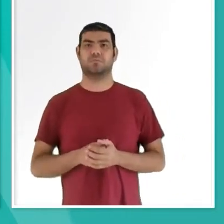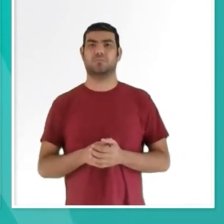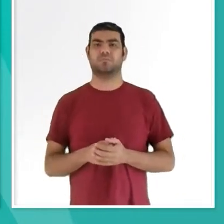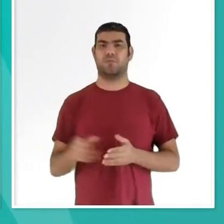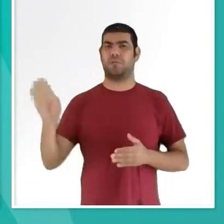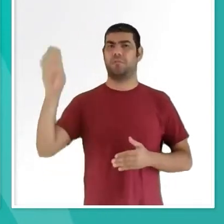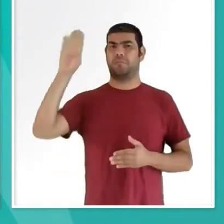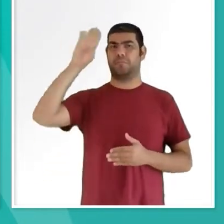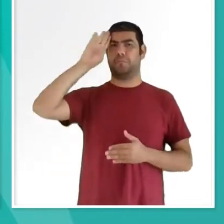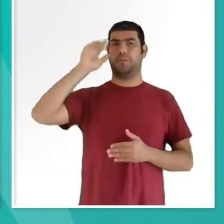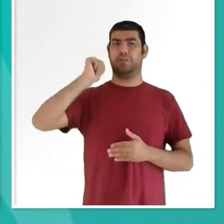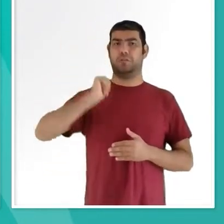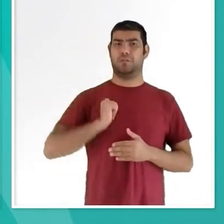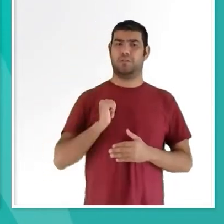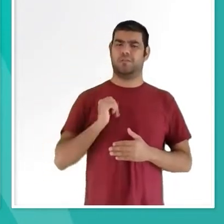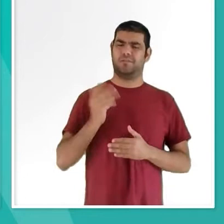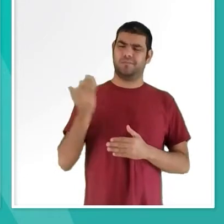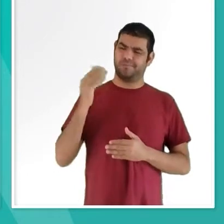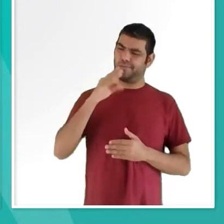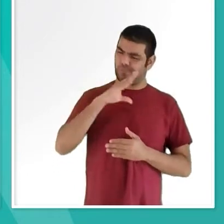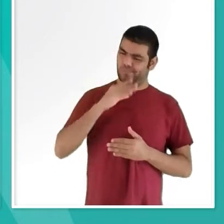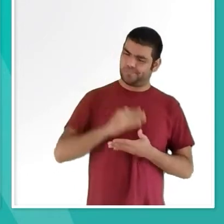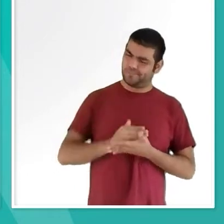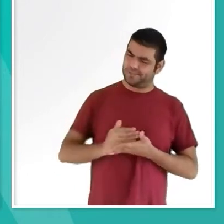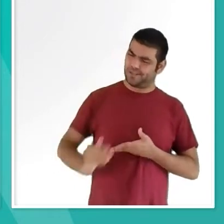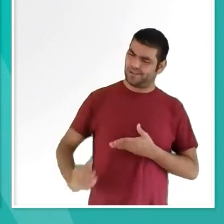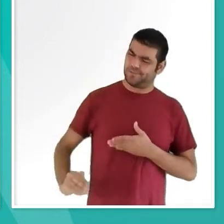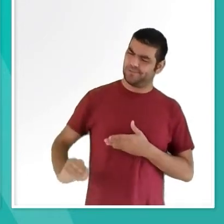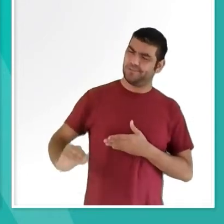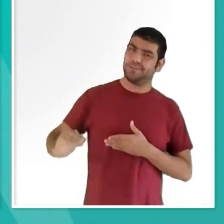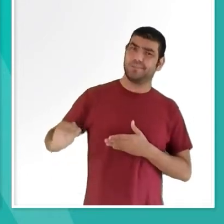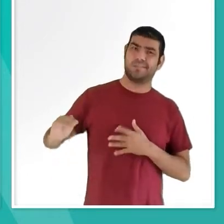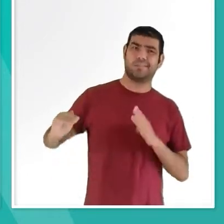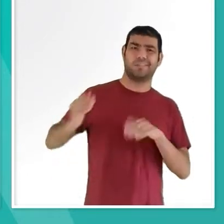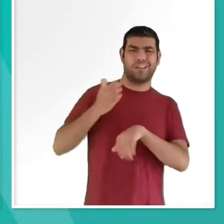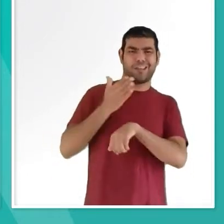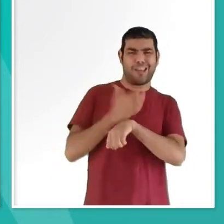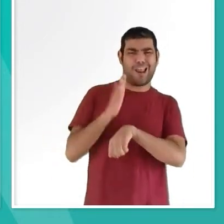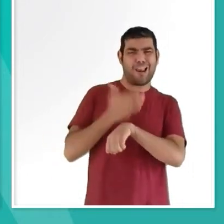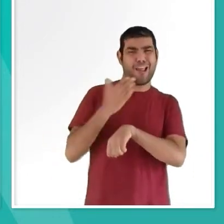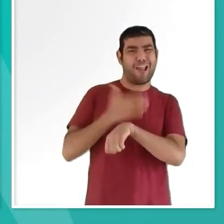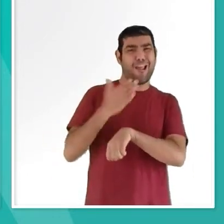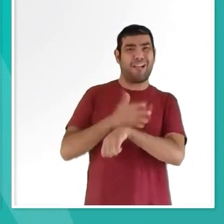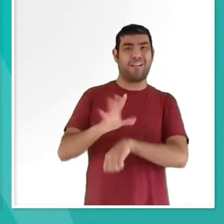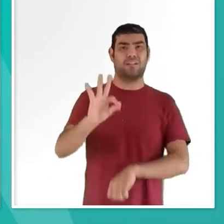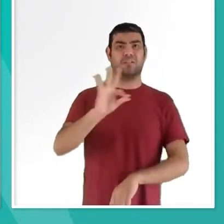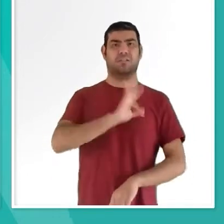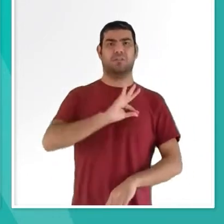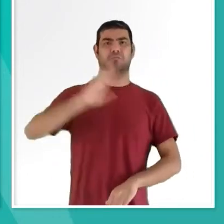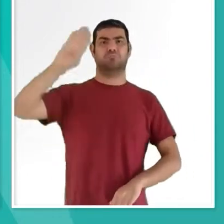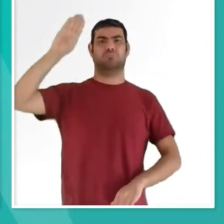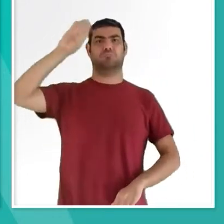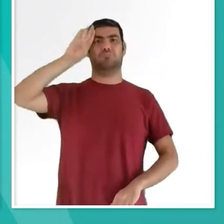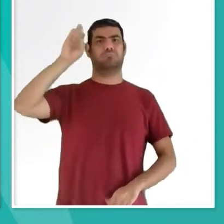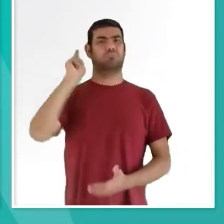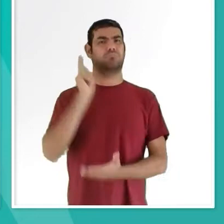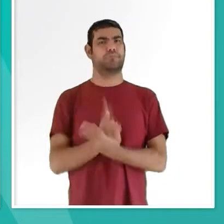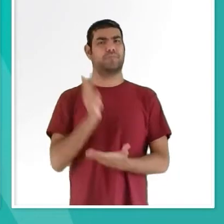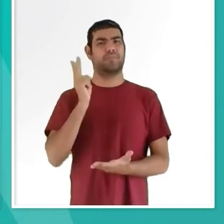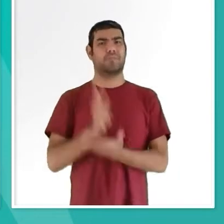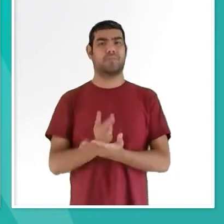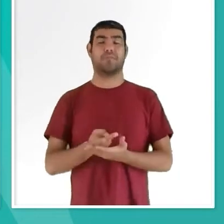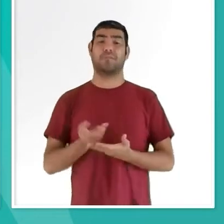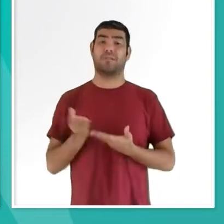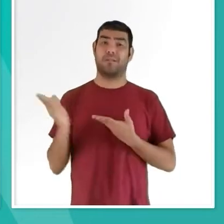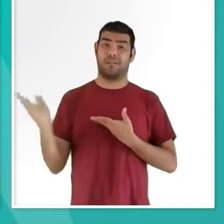pequeno, os gregos antigos começavam desde criança a serem preparados para serem guerreiros. Então esse